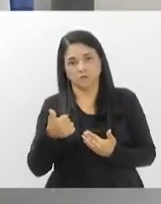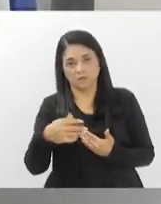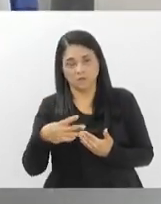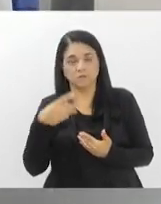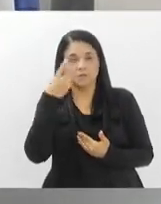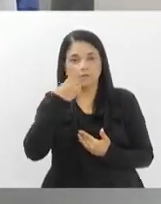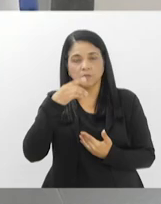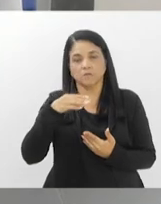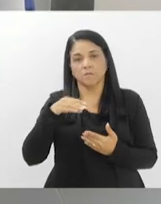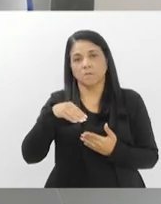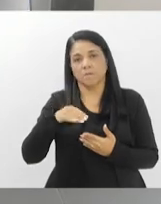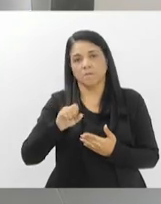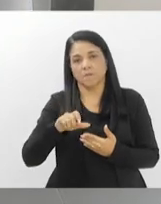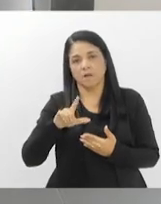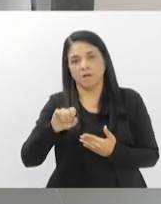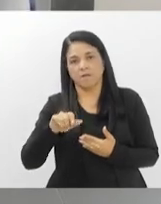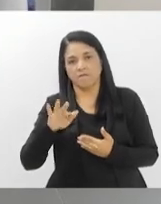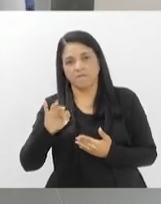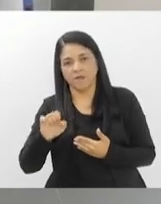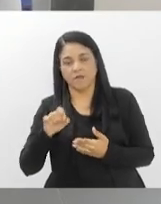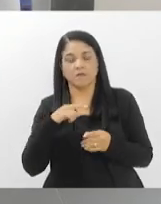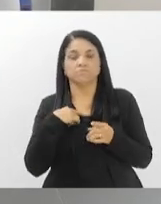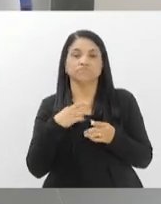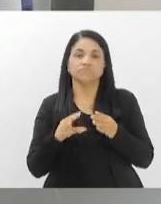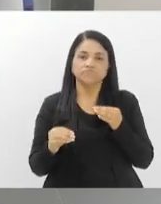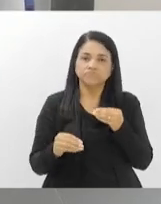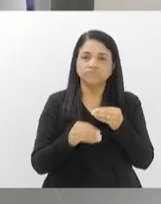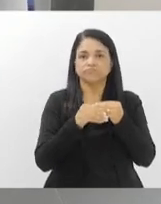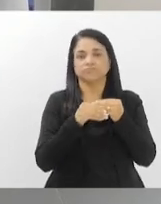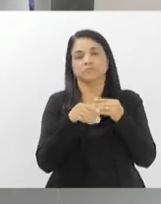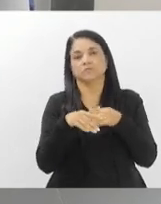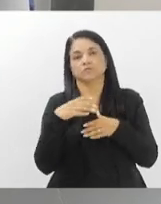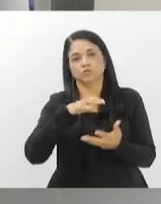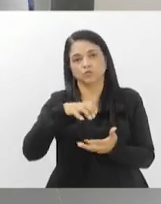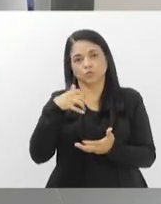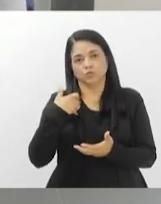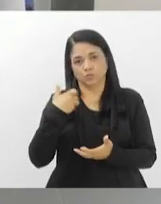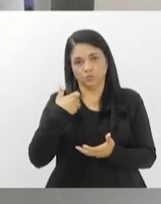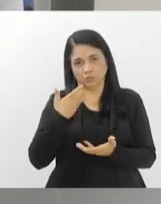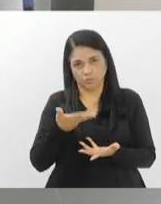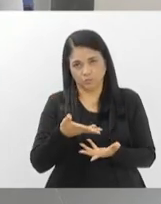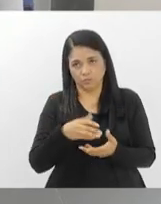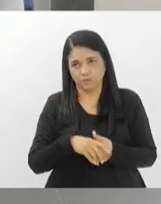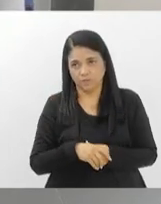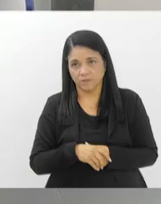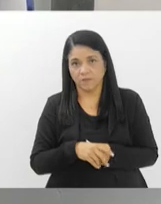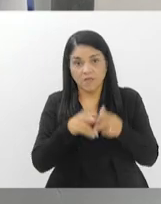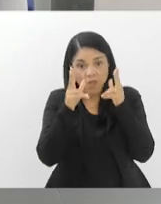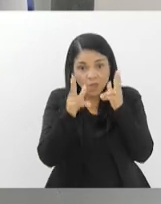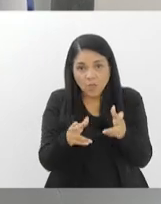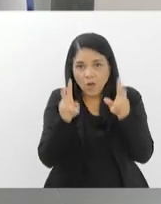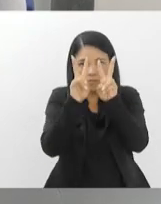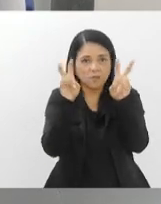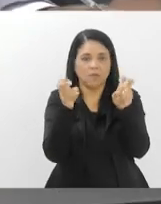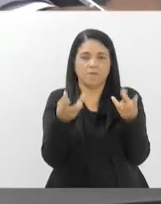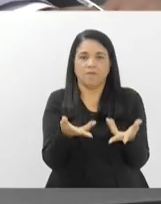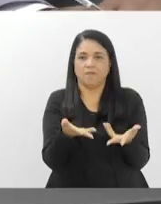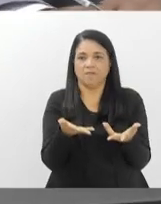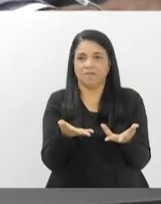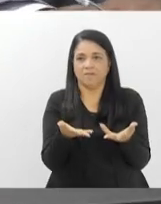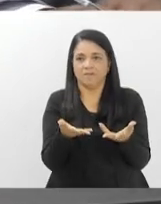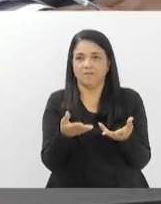institui a política estadual do idoso e dá outras providências. Ou seja, exatamente a mesma matéria.